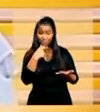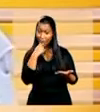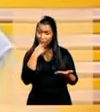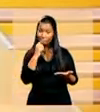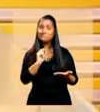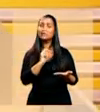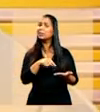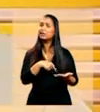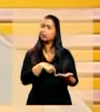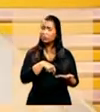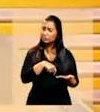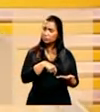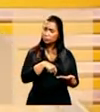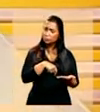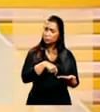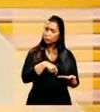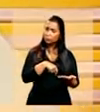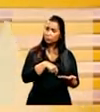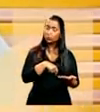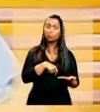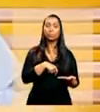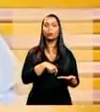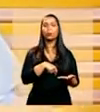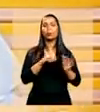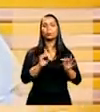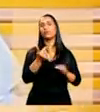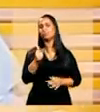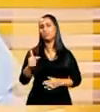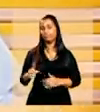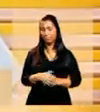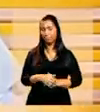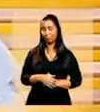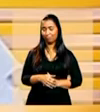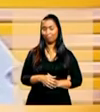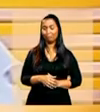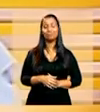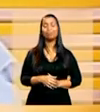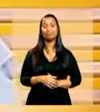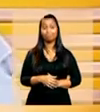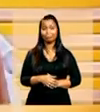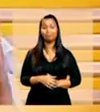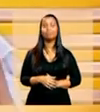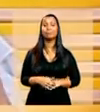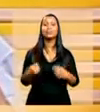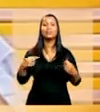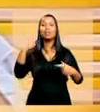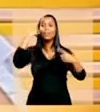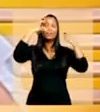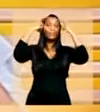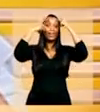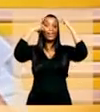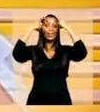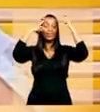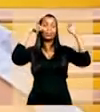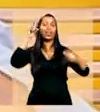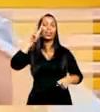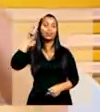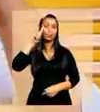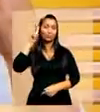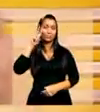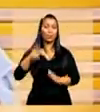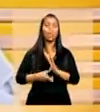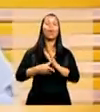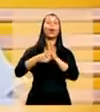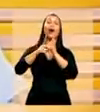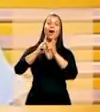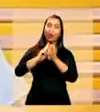olha, o que é isso? Não dá certo. Então, você tem que inventar uma historinha antes do